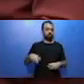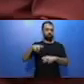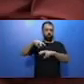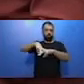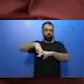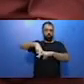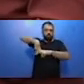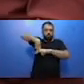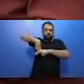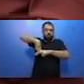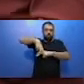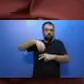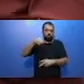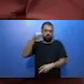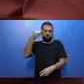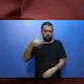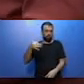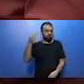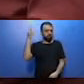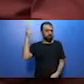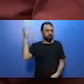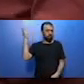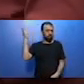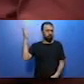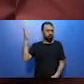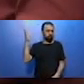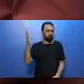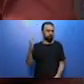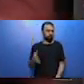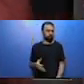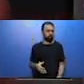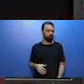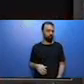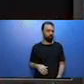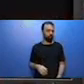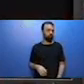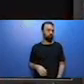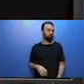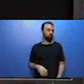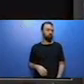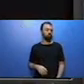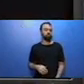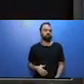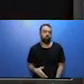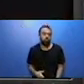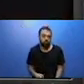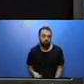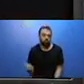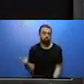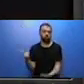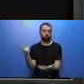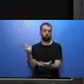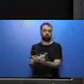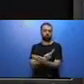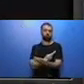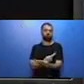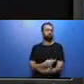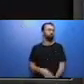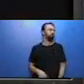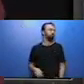ao encosto da cadeira, junto com os glúteos, né, com o olhar reto. Não, e a errada é